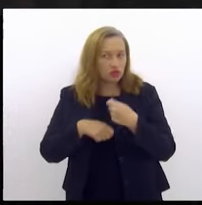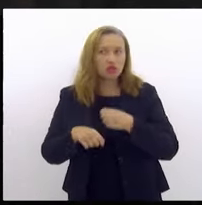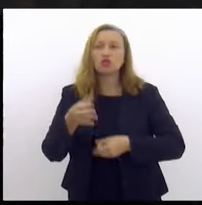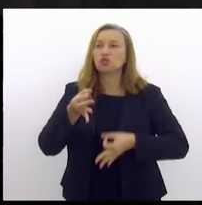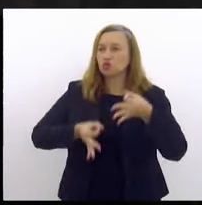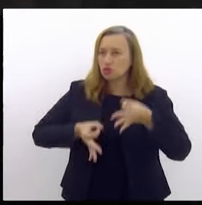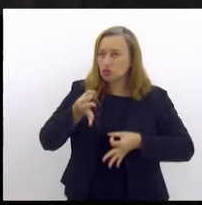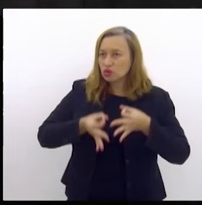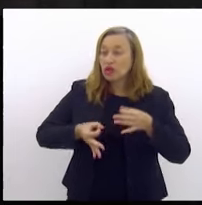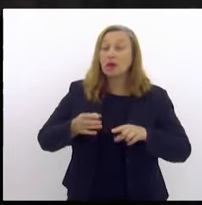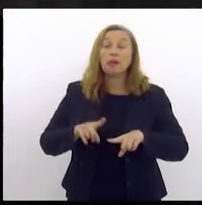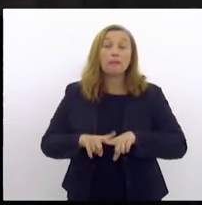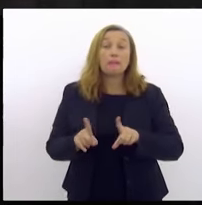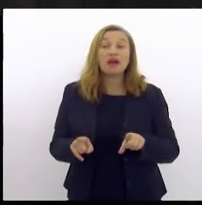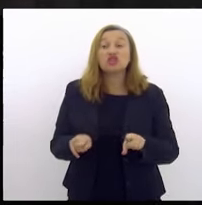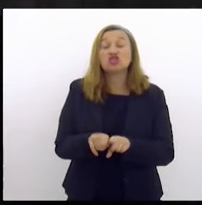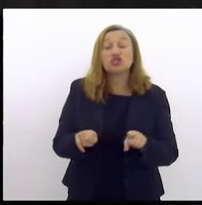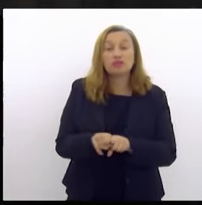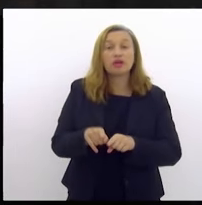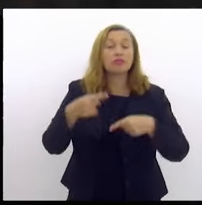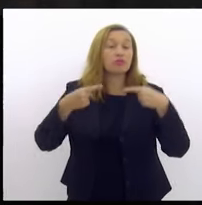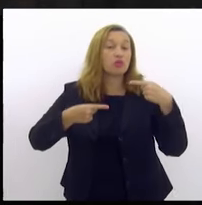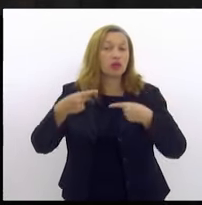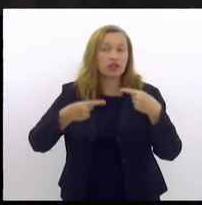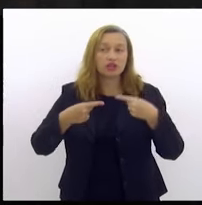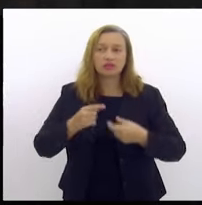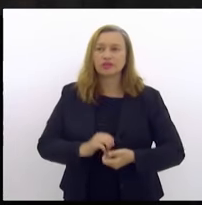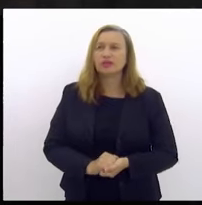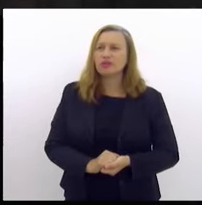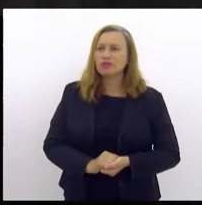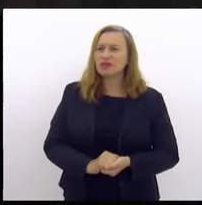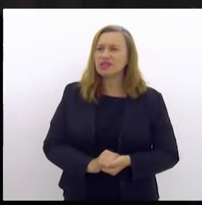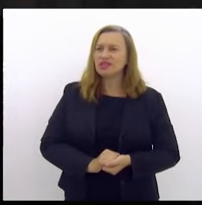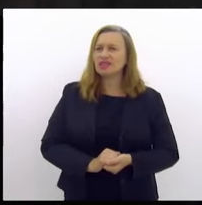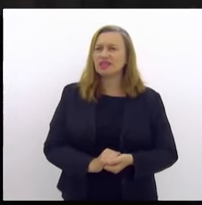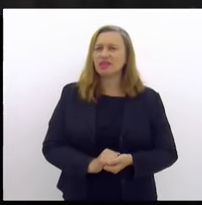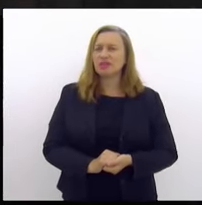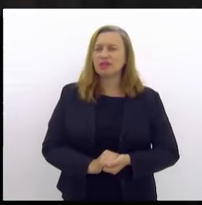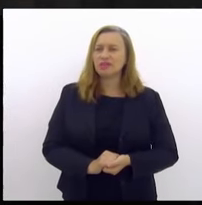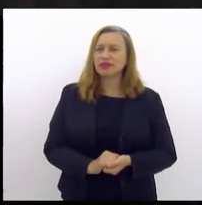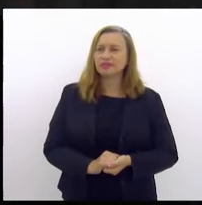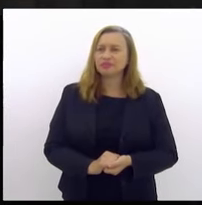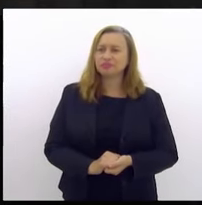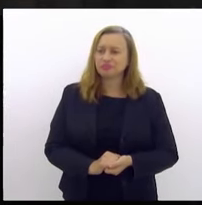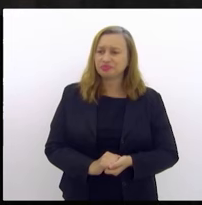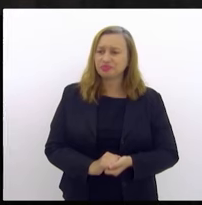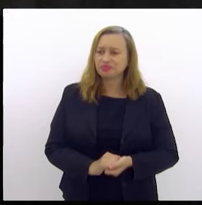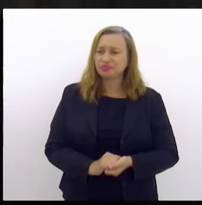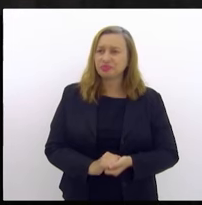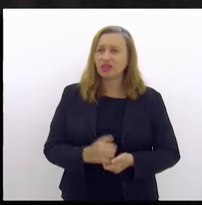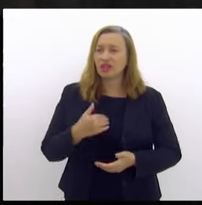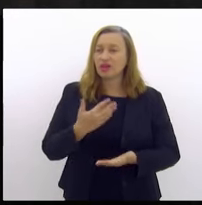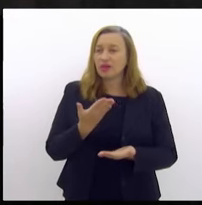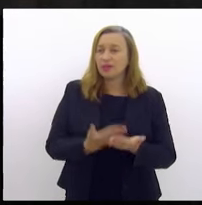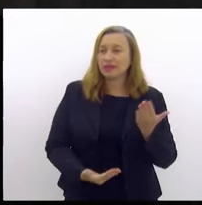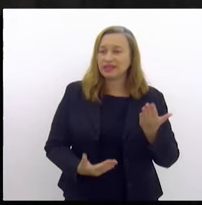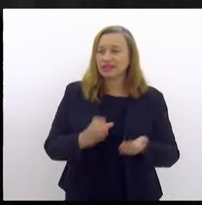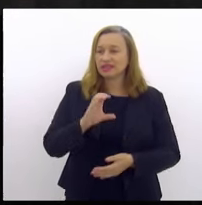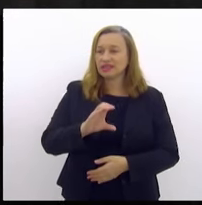jurídico, mas também é político. Tanto é político que eu perdi na